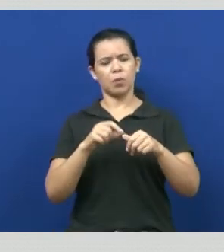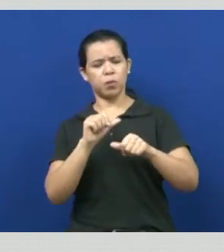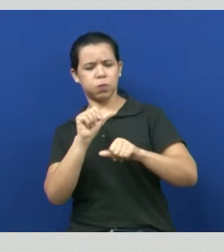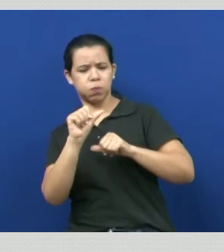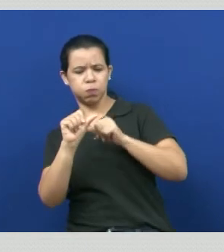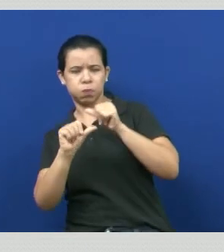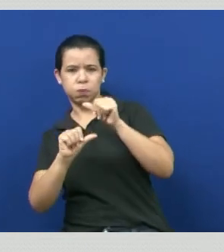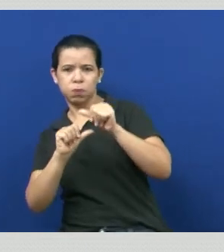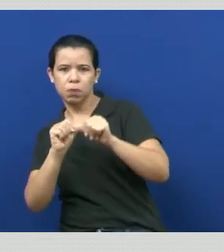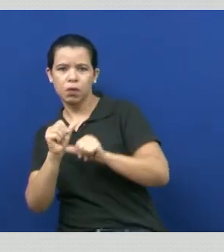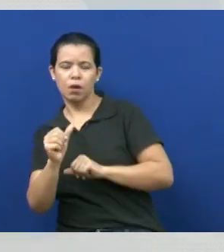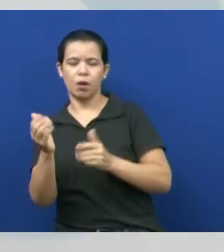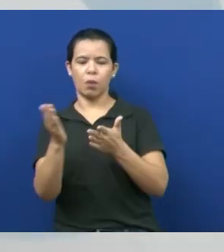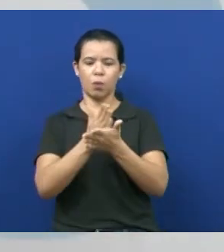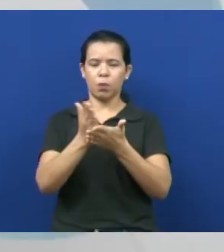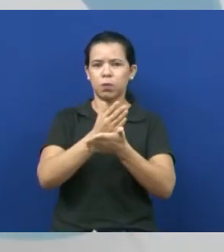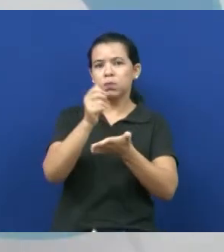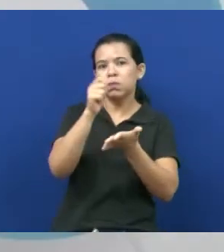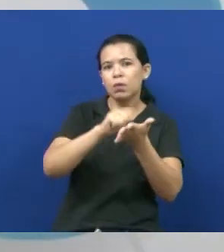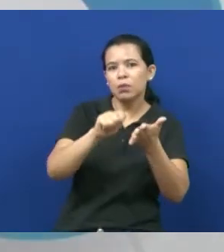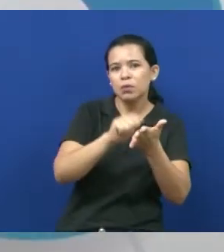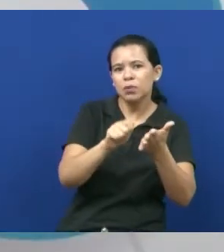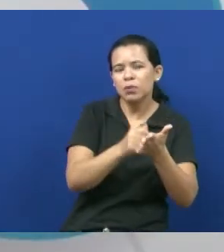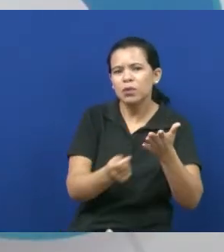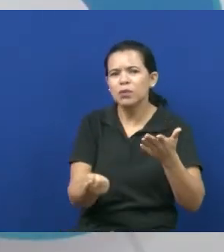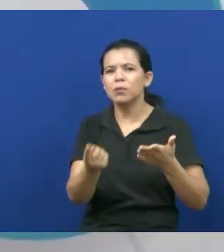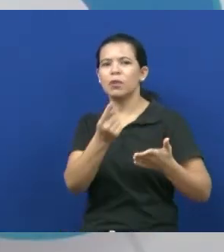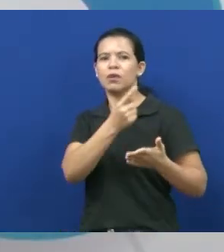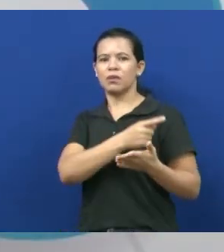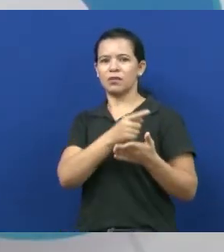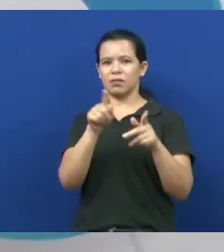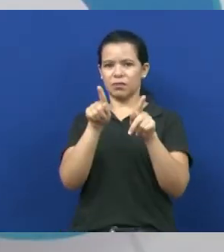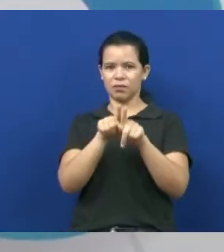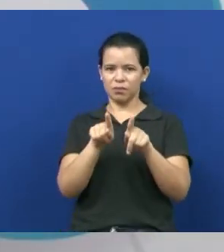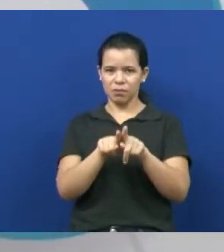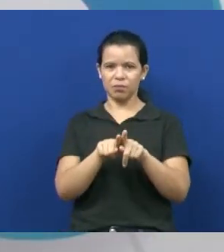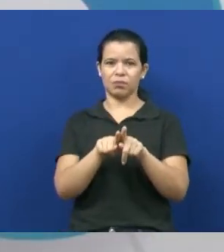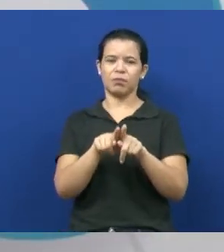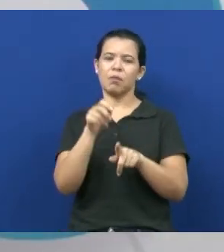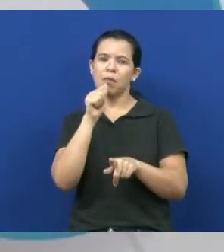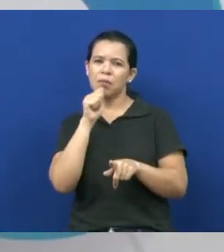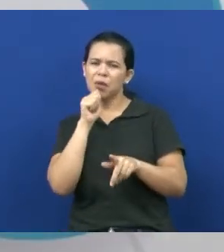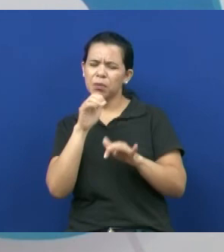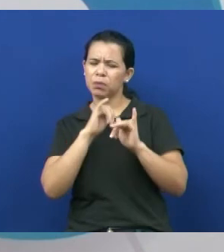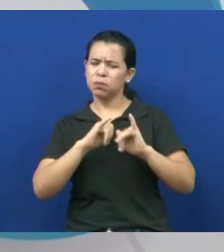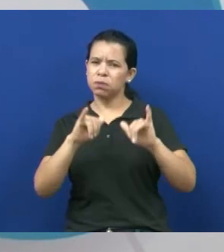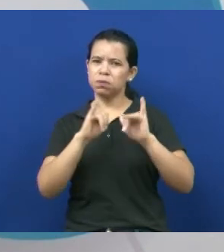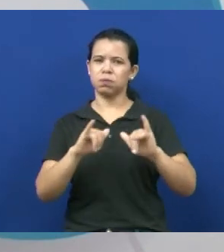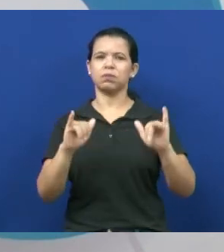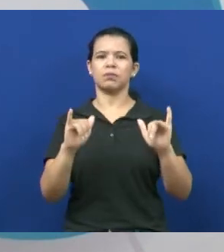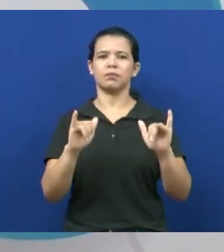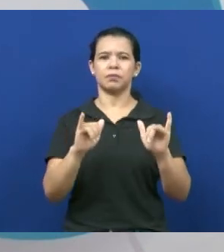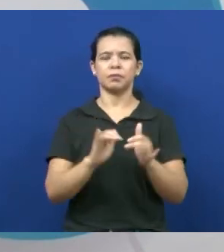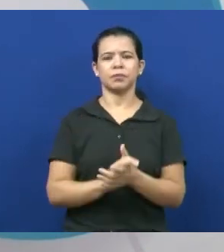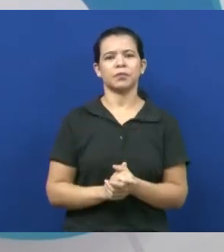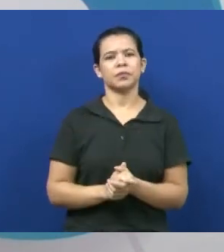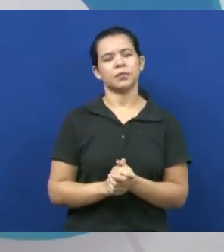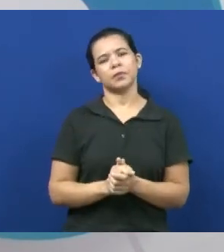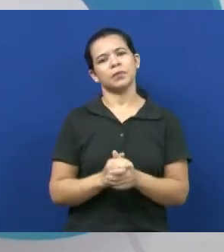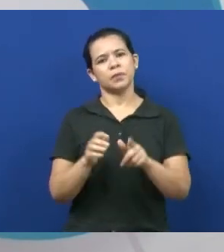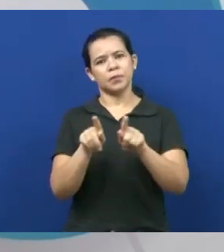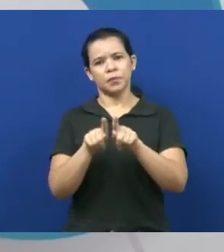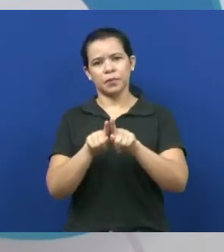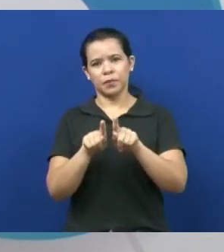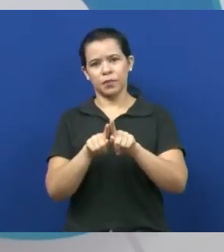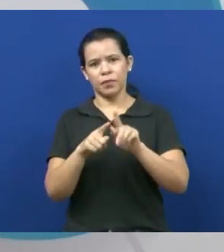ainda existiam autores representantes desses dois outros movimentos literários. E ele apontou os